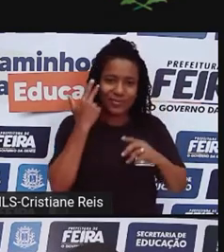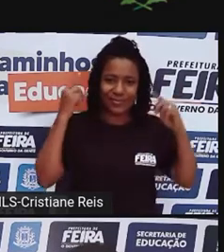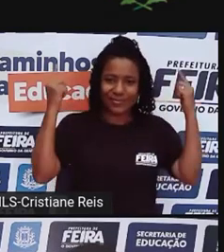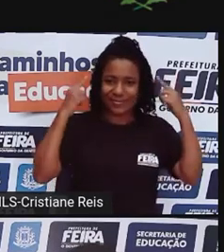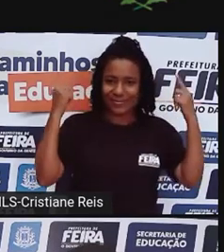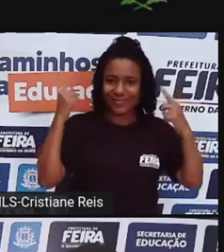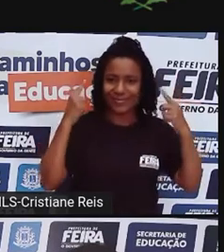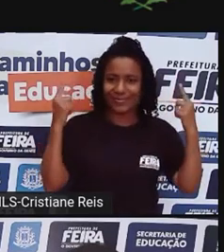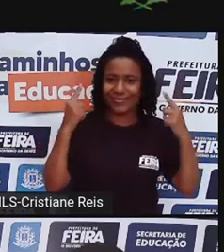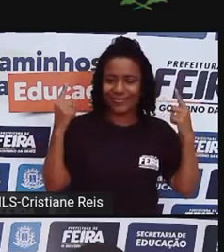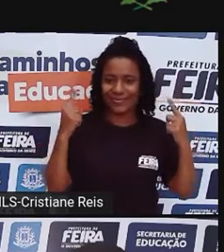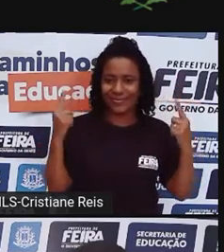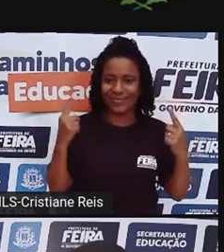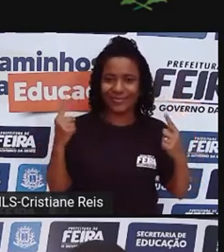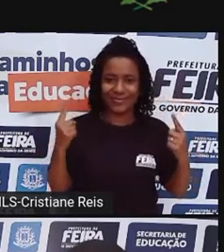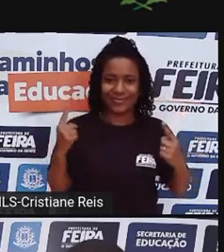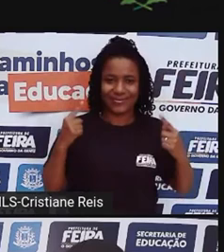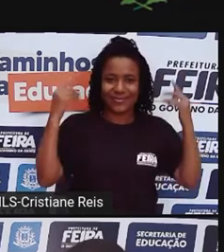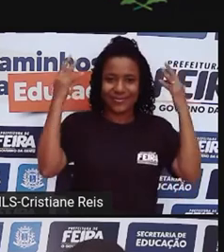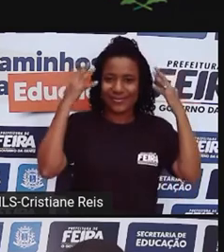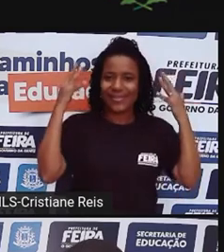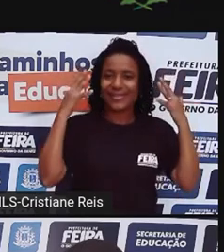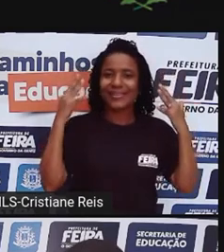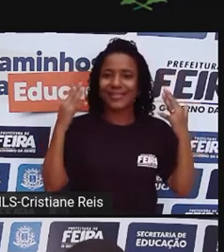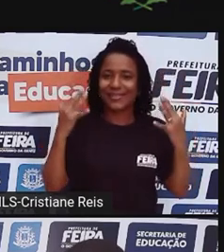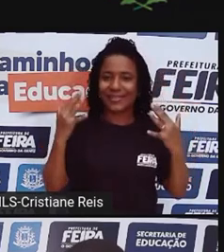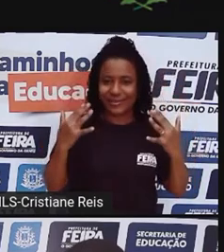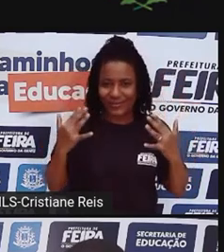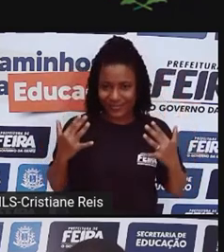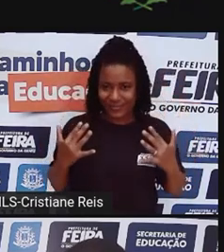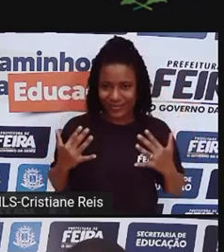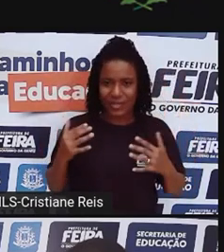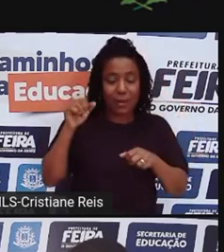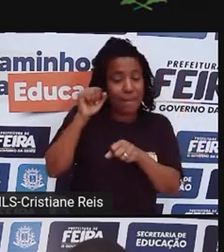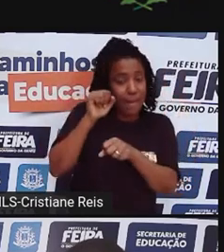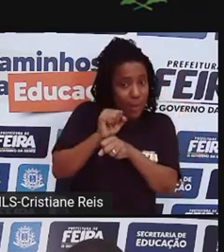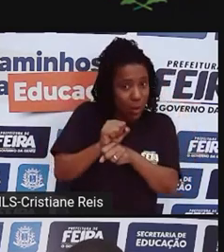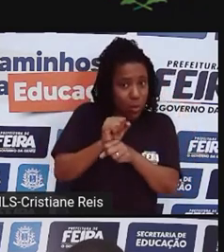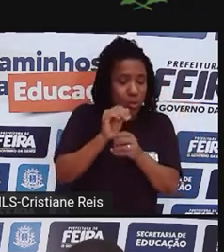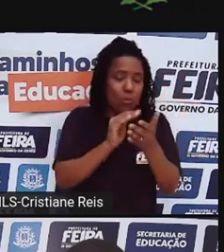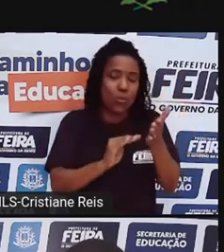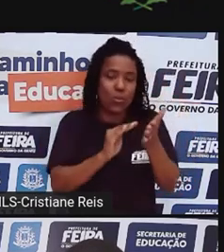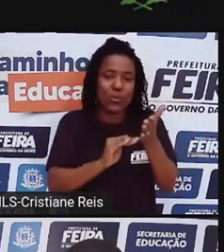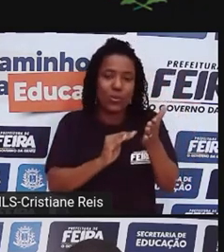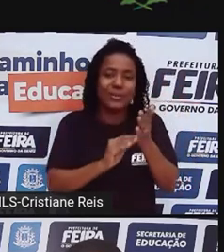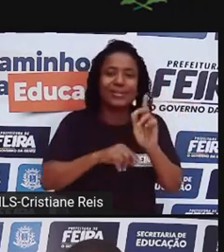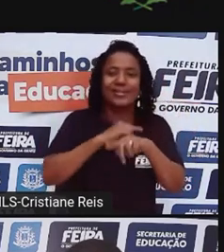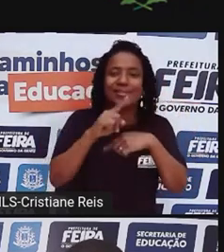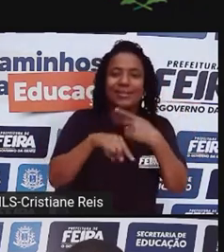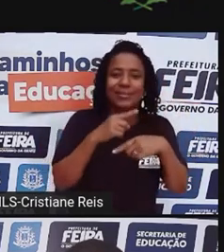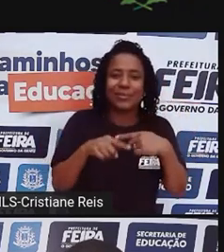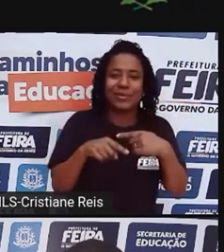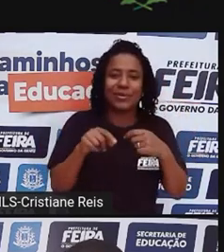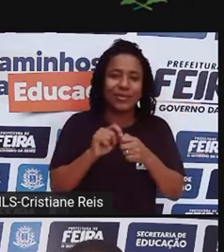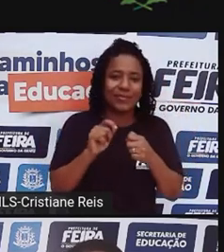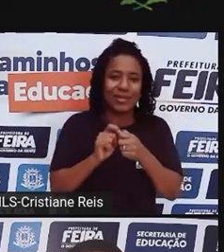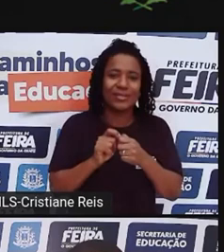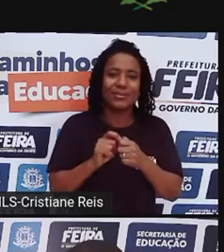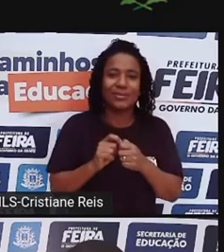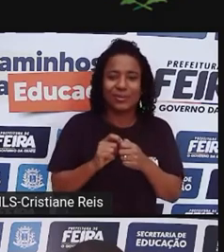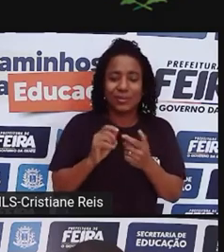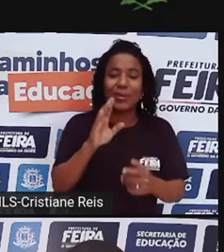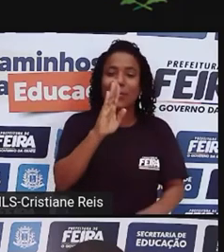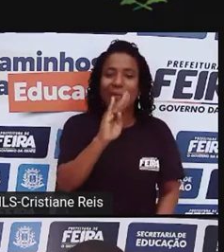suas curvaturas, para de passar aqueles tipos de alisamento. Aí depois vem o processo de Big Chop. Big Chop é